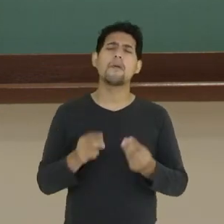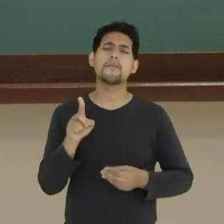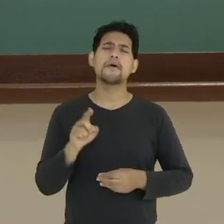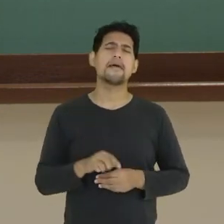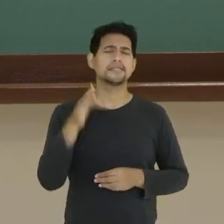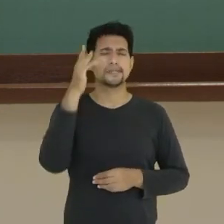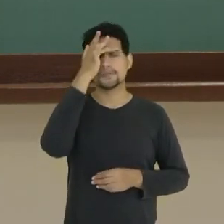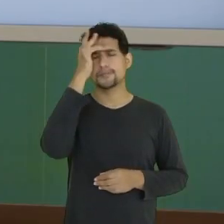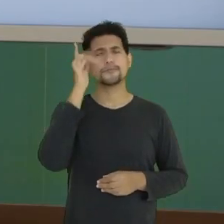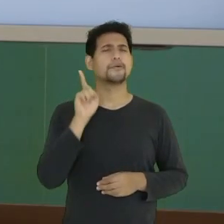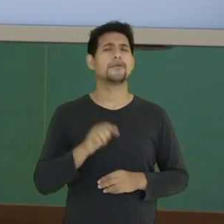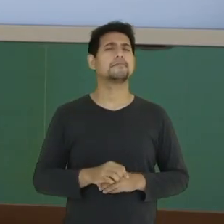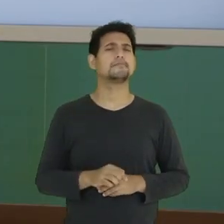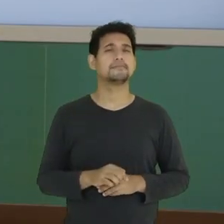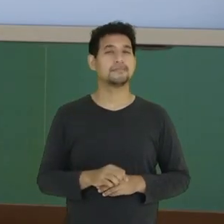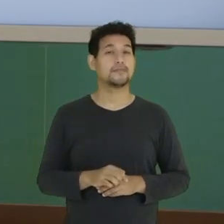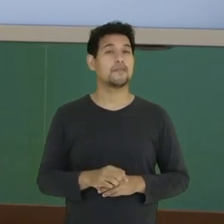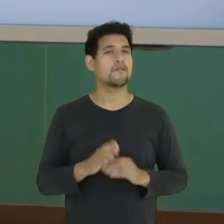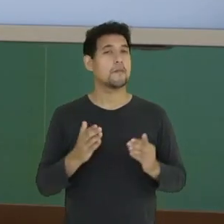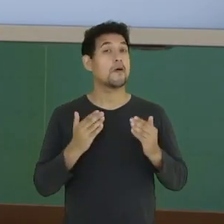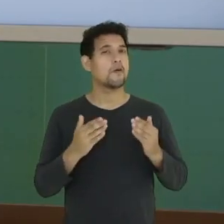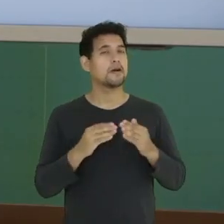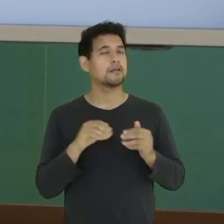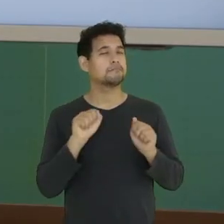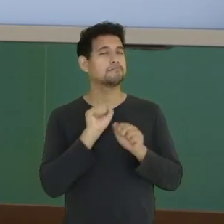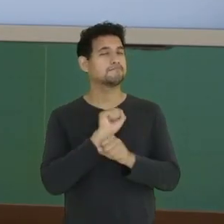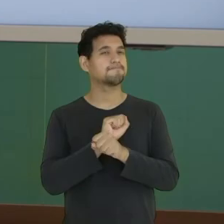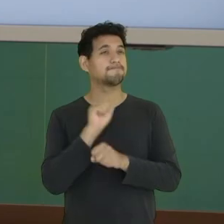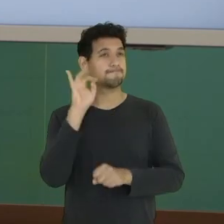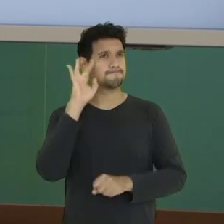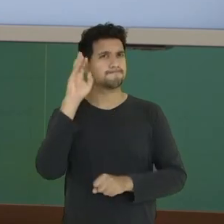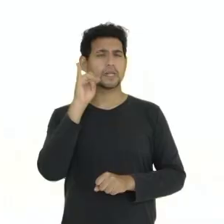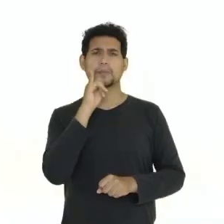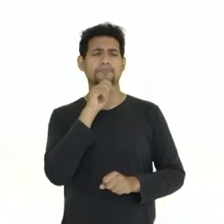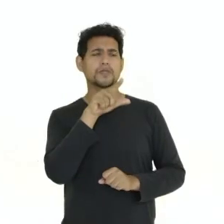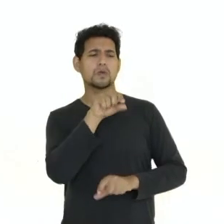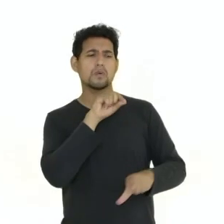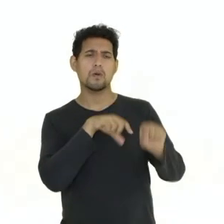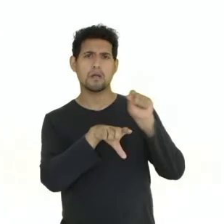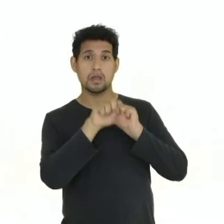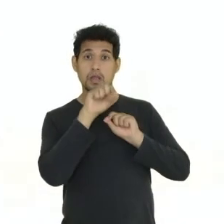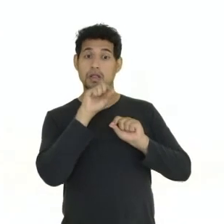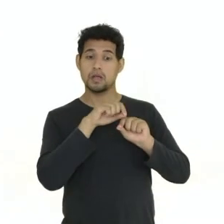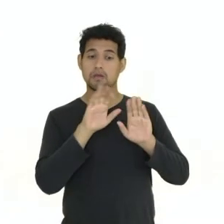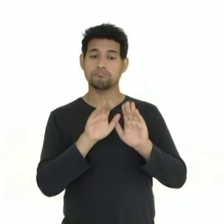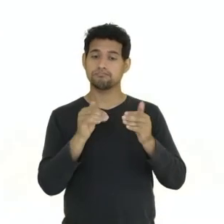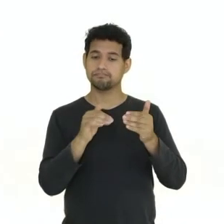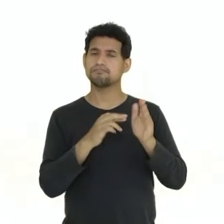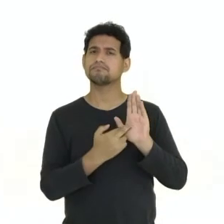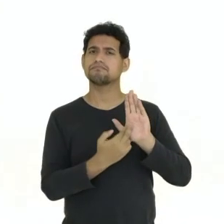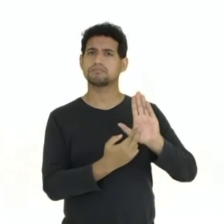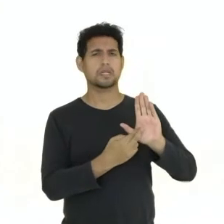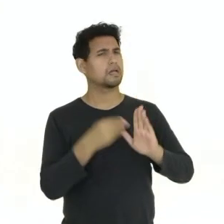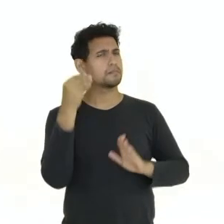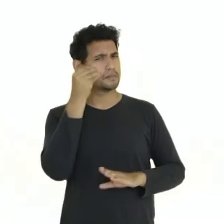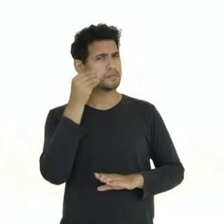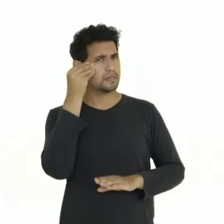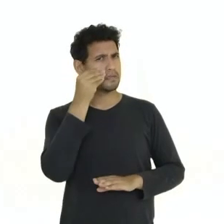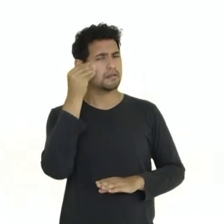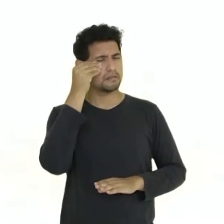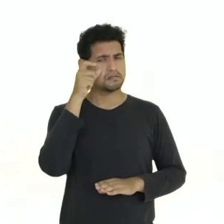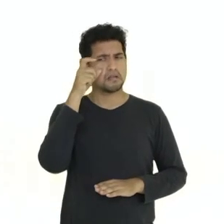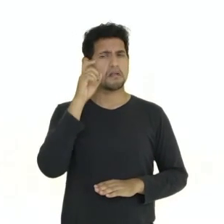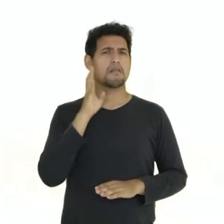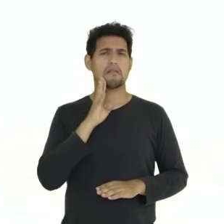dessa pessoa? Vamos lá para a nossa reflexão, né? Então, escolher um representante de turma é uma experiência muito interessante